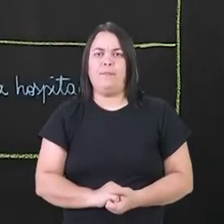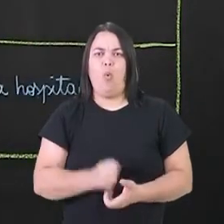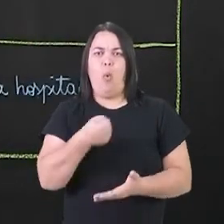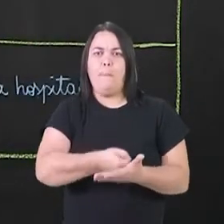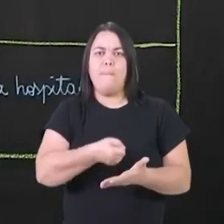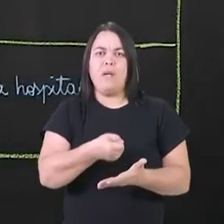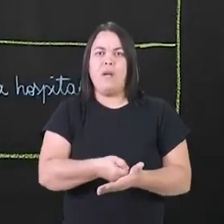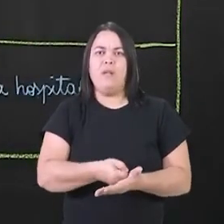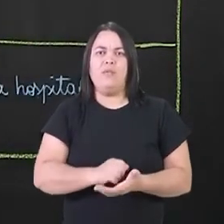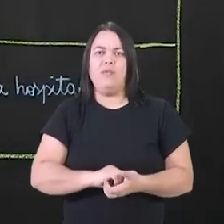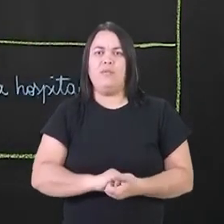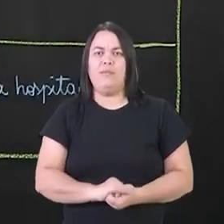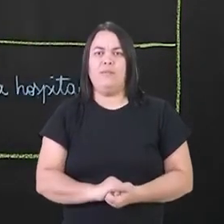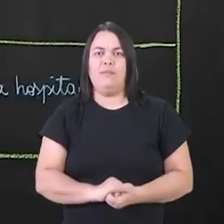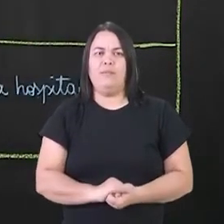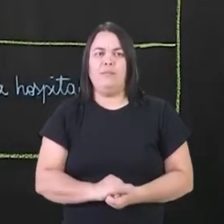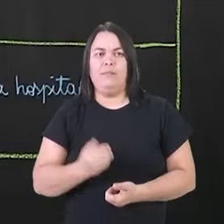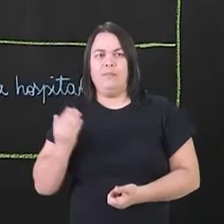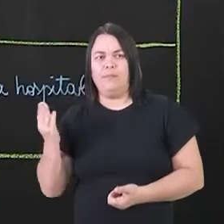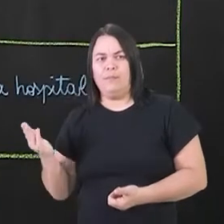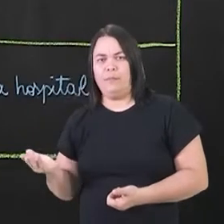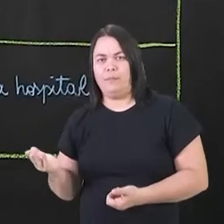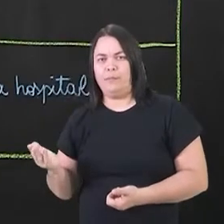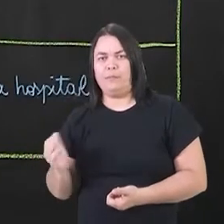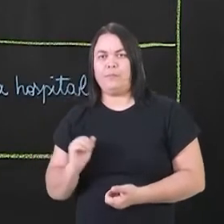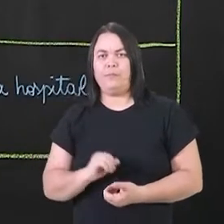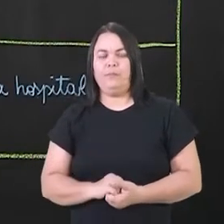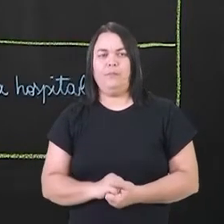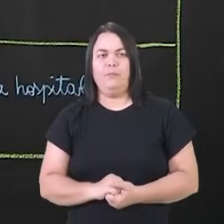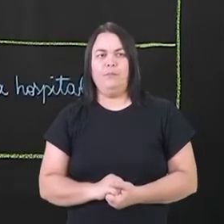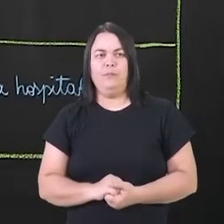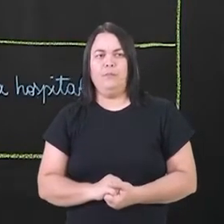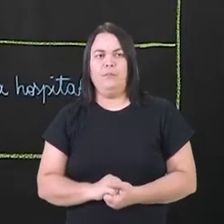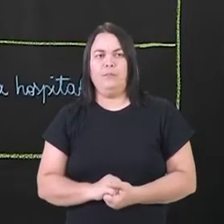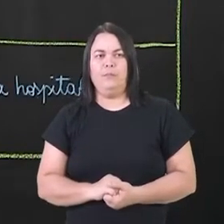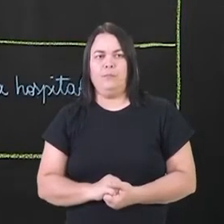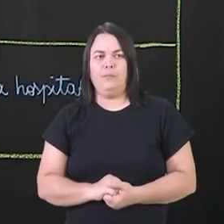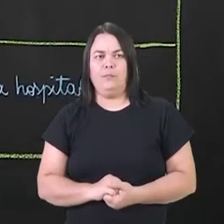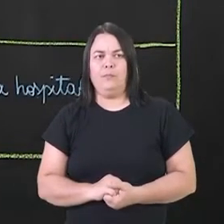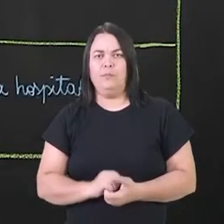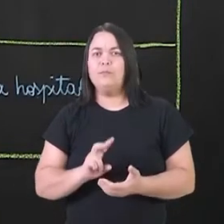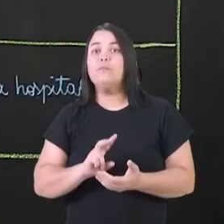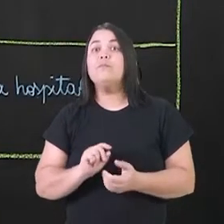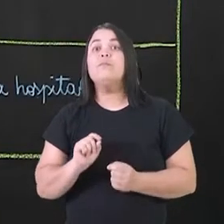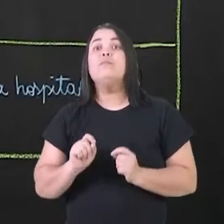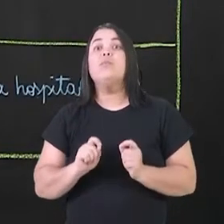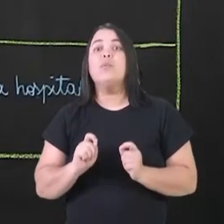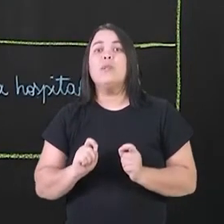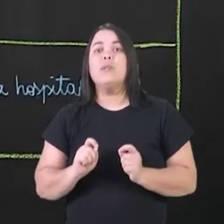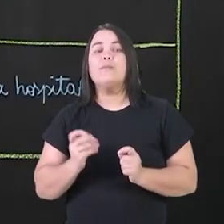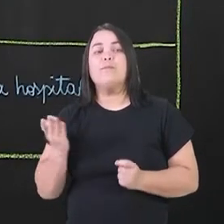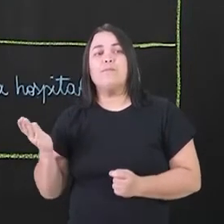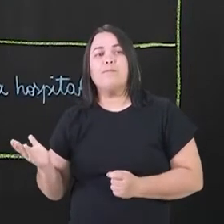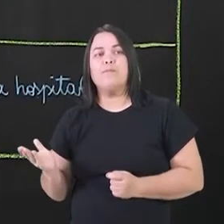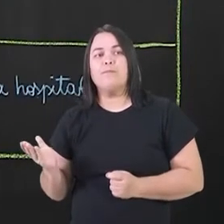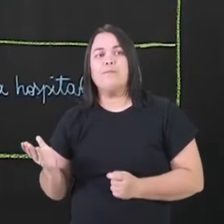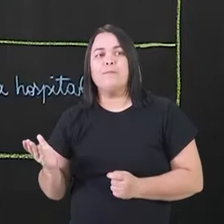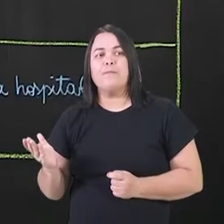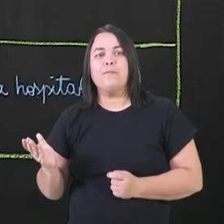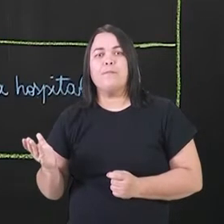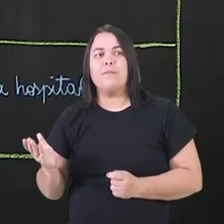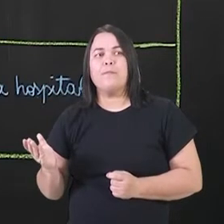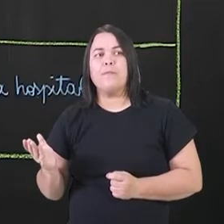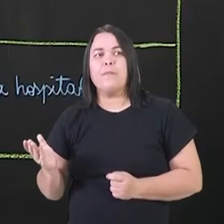obligation. You must finish your work today. You must finish your work